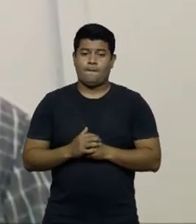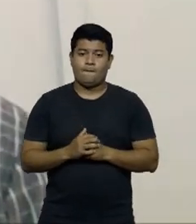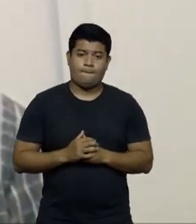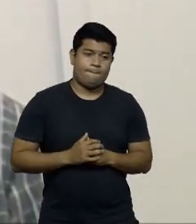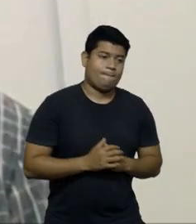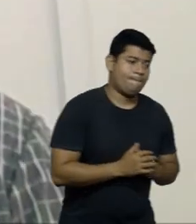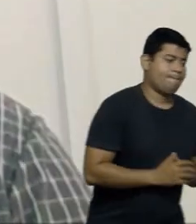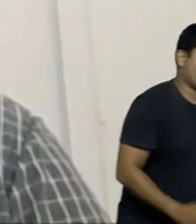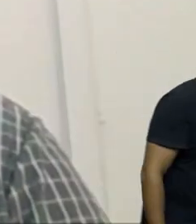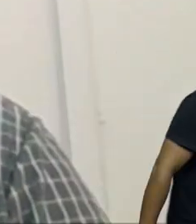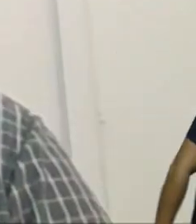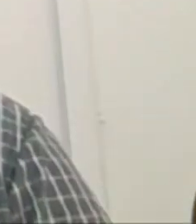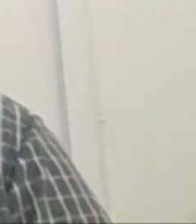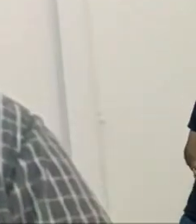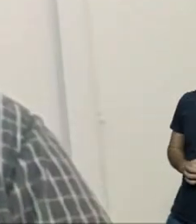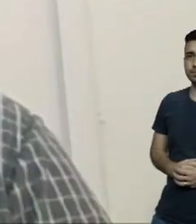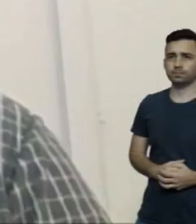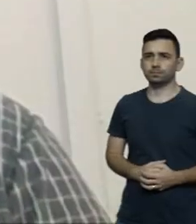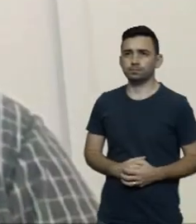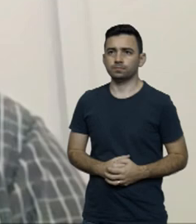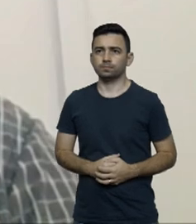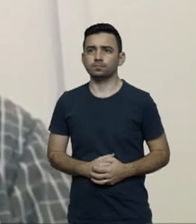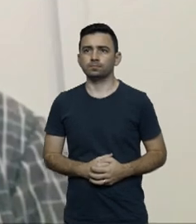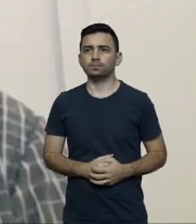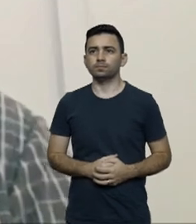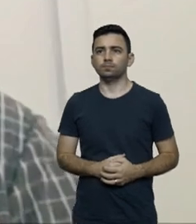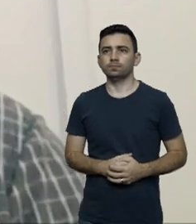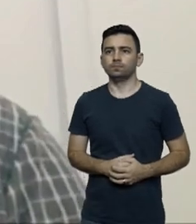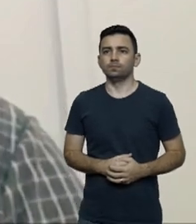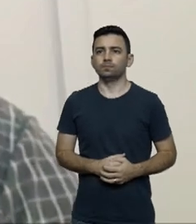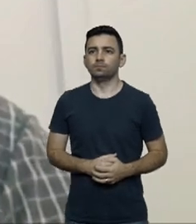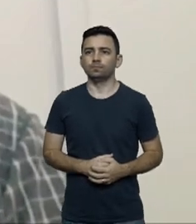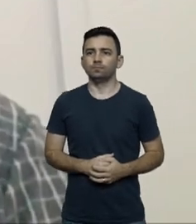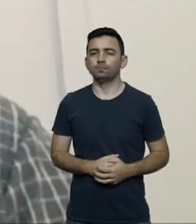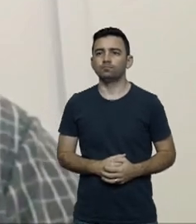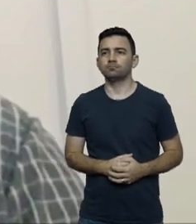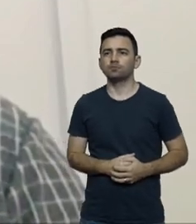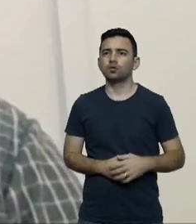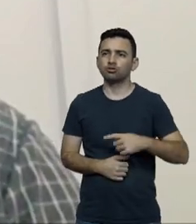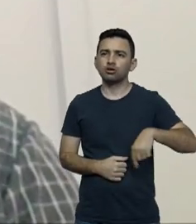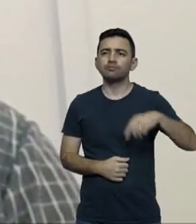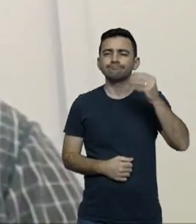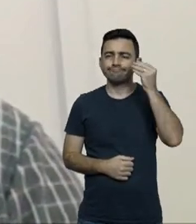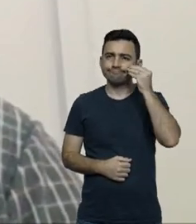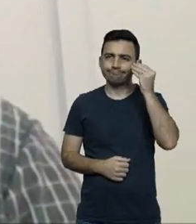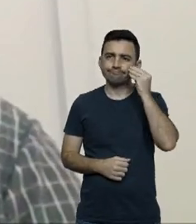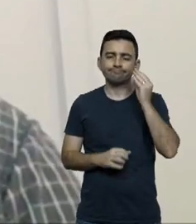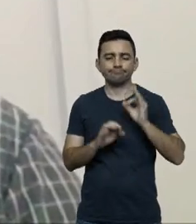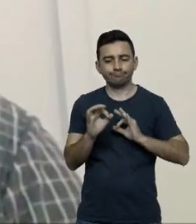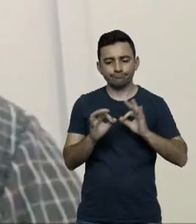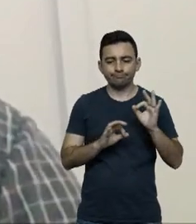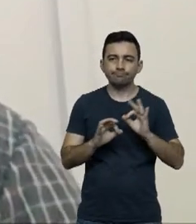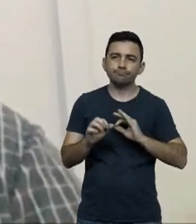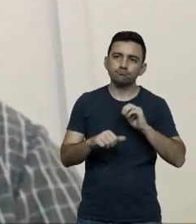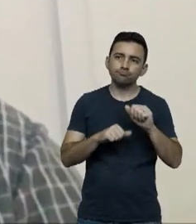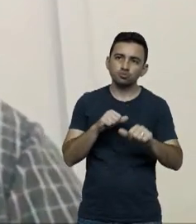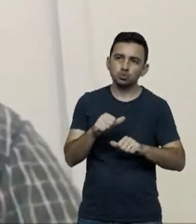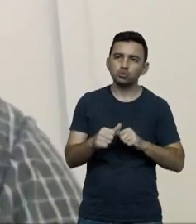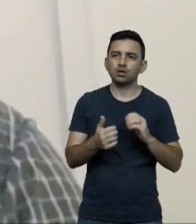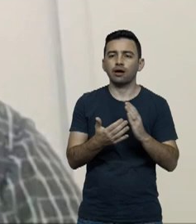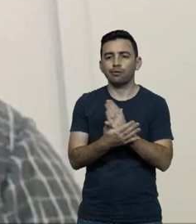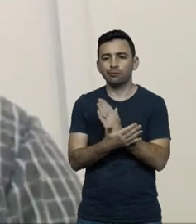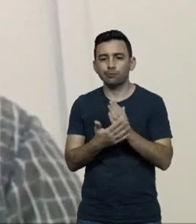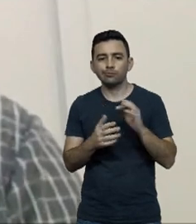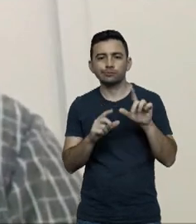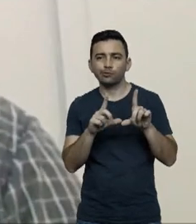possível e ainda estamos ajustando é problemas que tivemos né alguma coisa de classificação